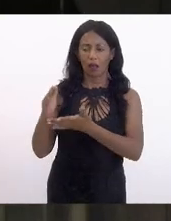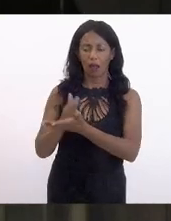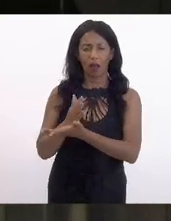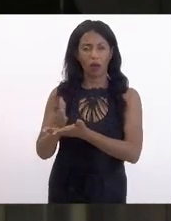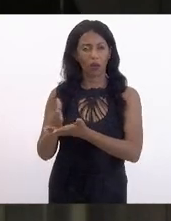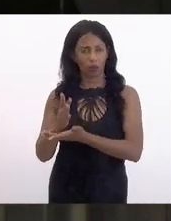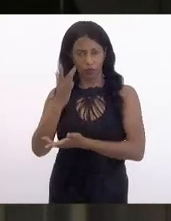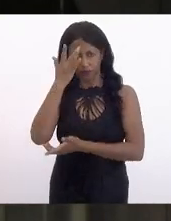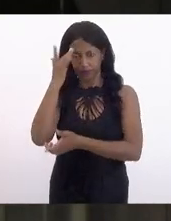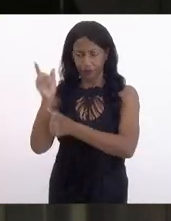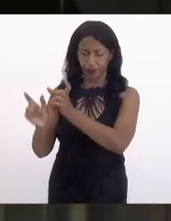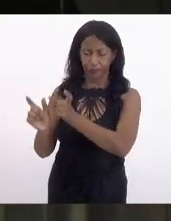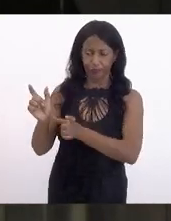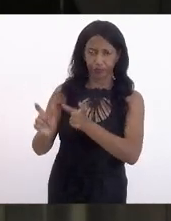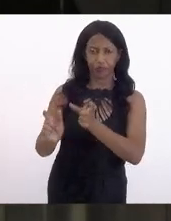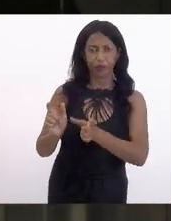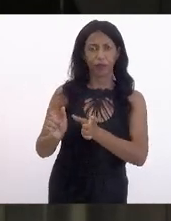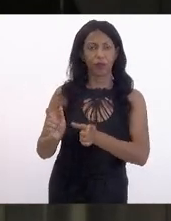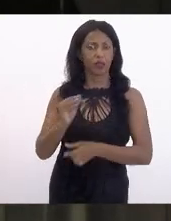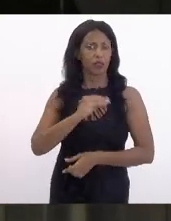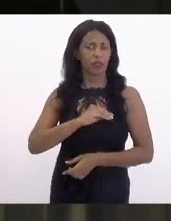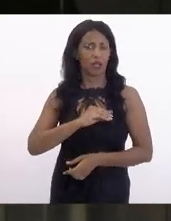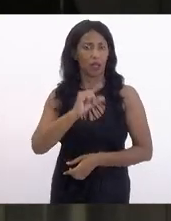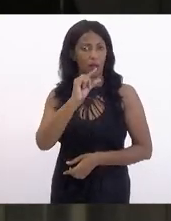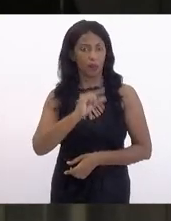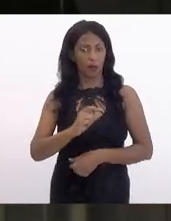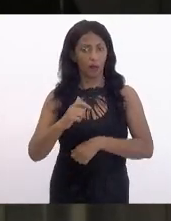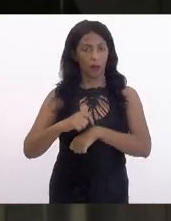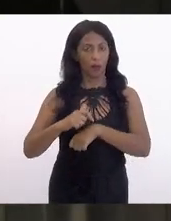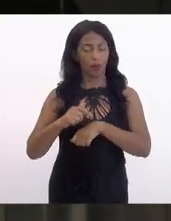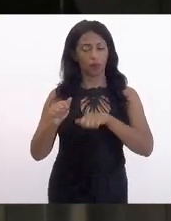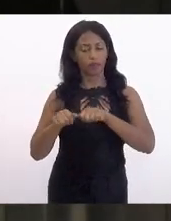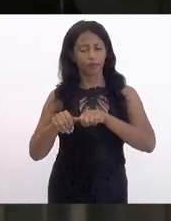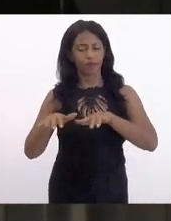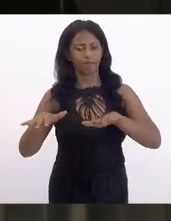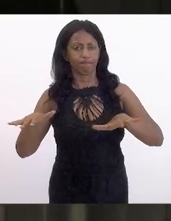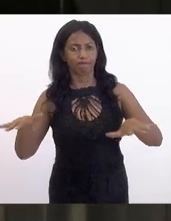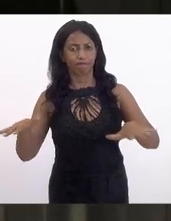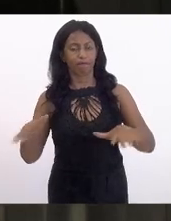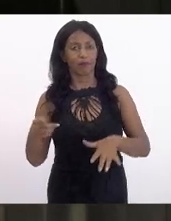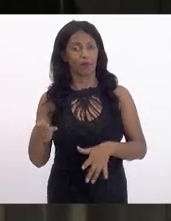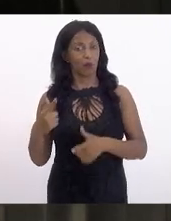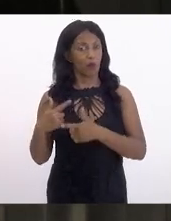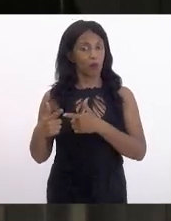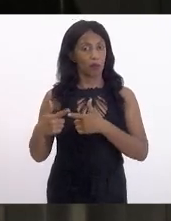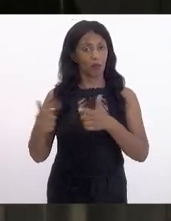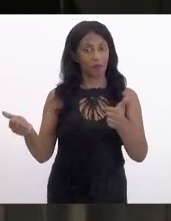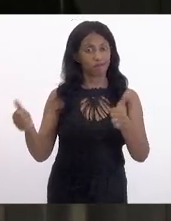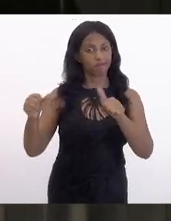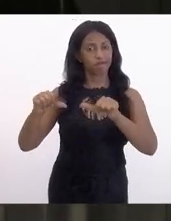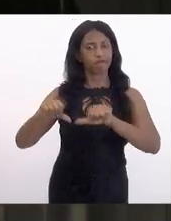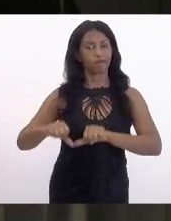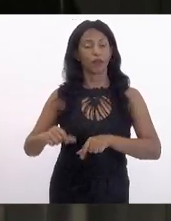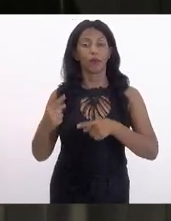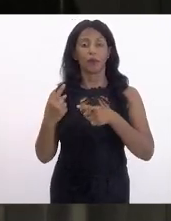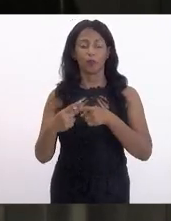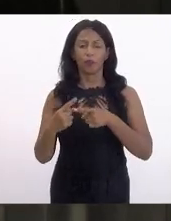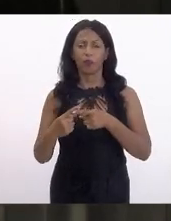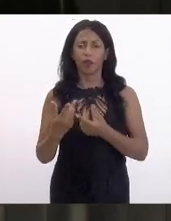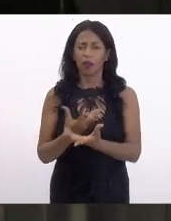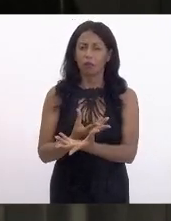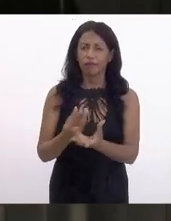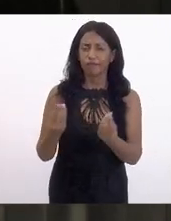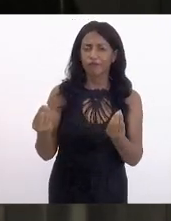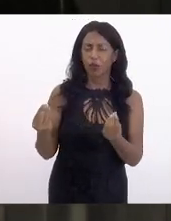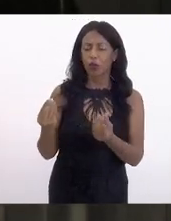ganha pouco o interior de pandemia essa questão se agravou porque é muitas vezes